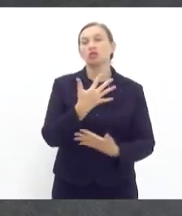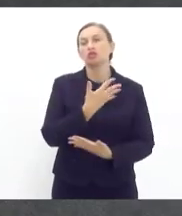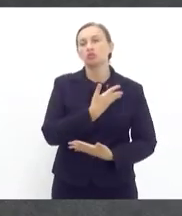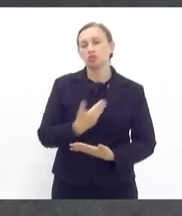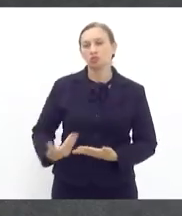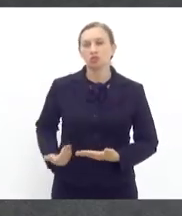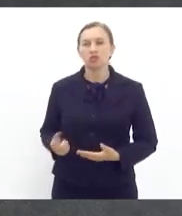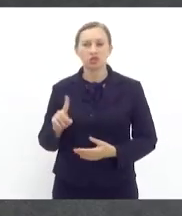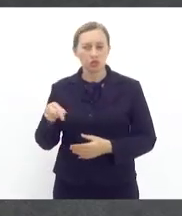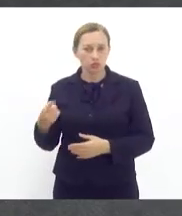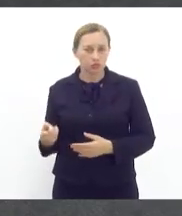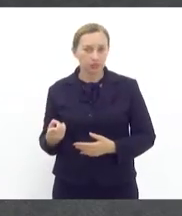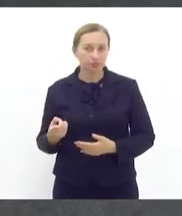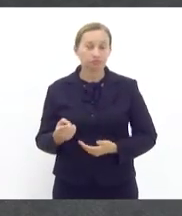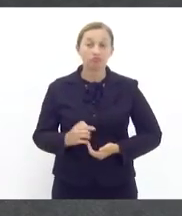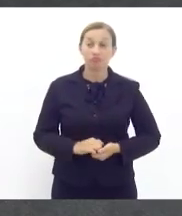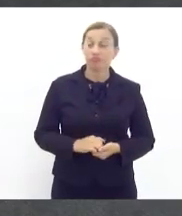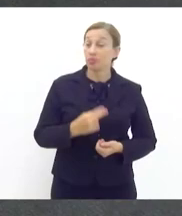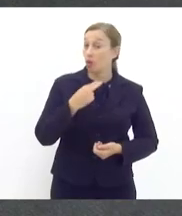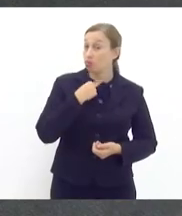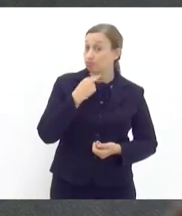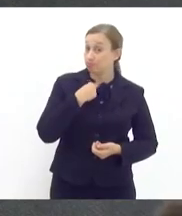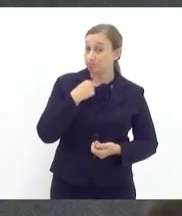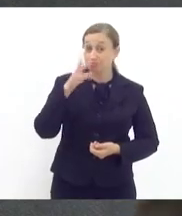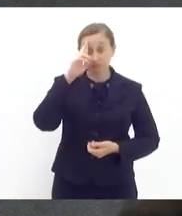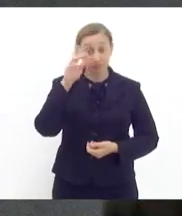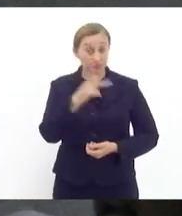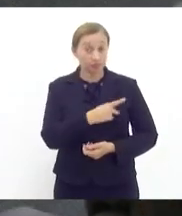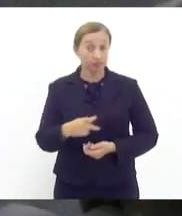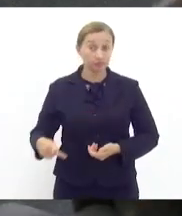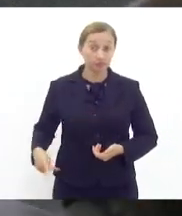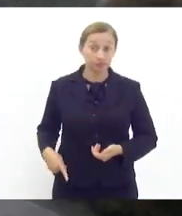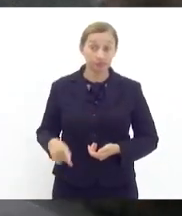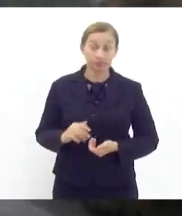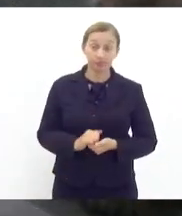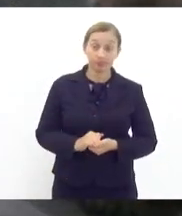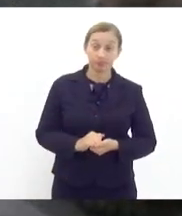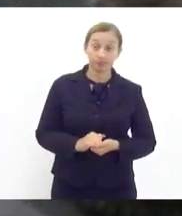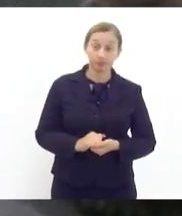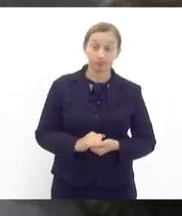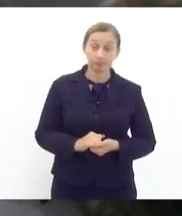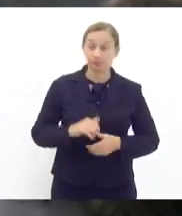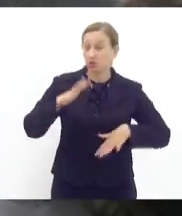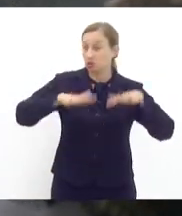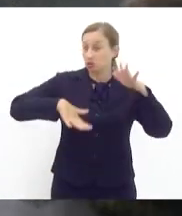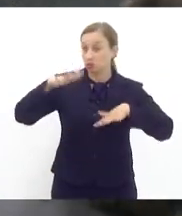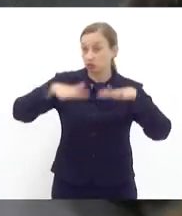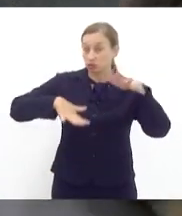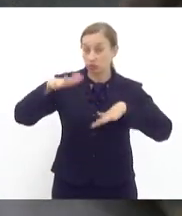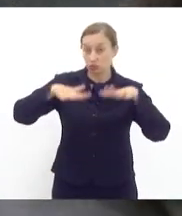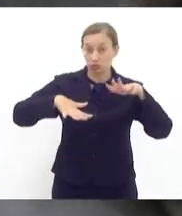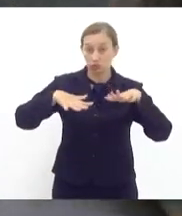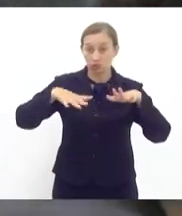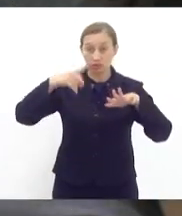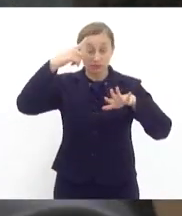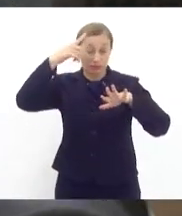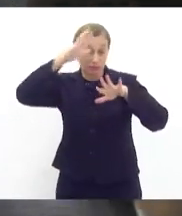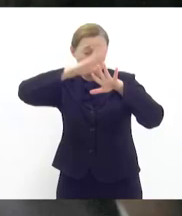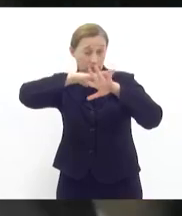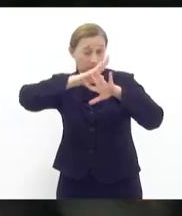o que não pode senhora presidente independente das concepções